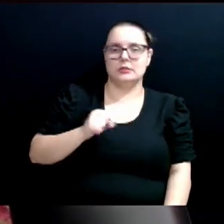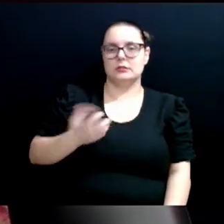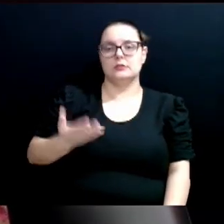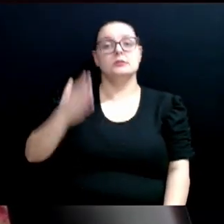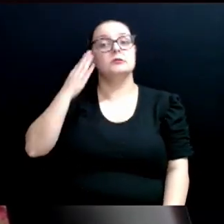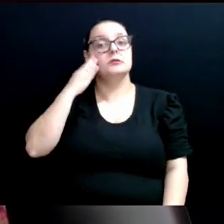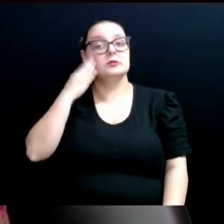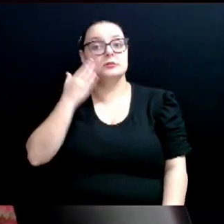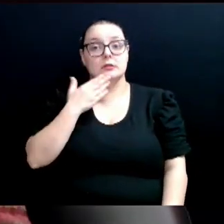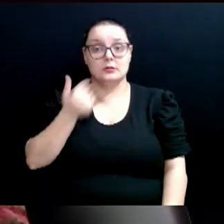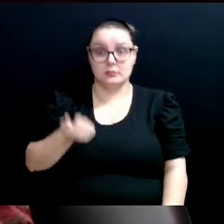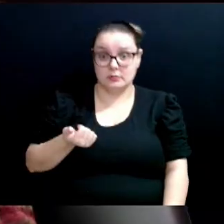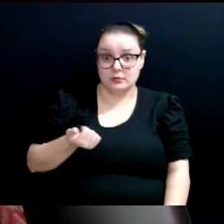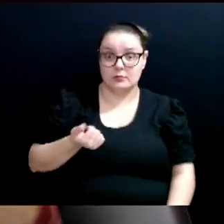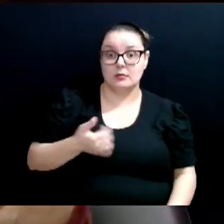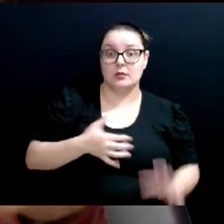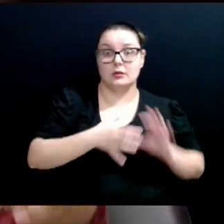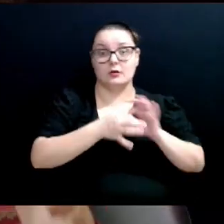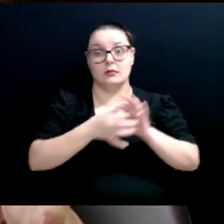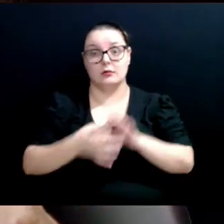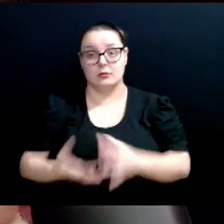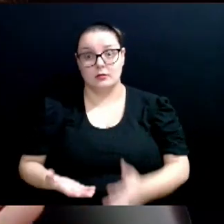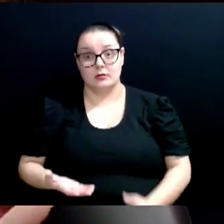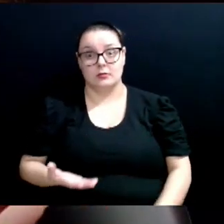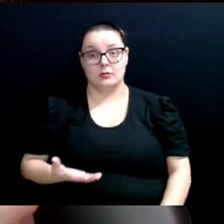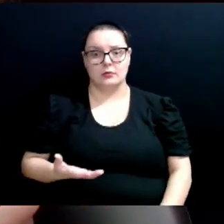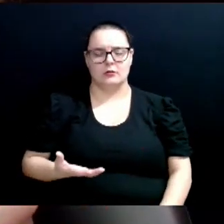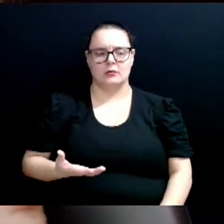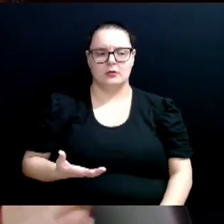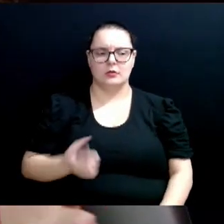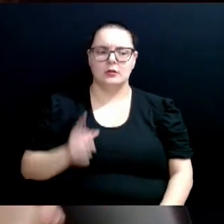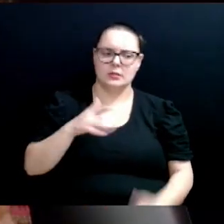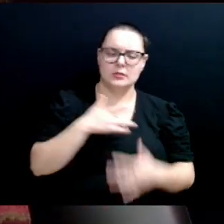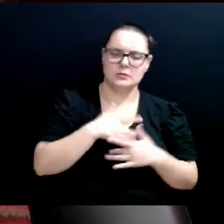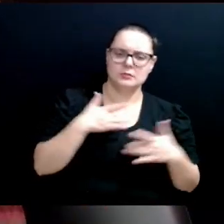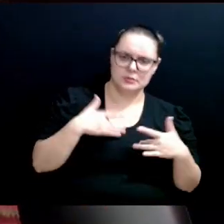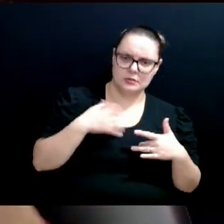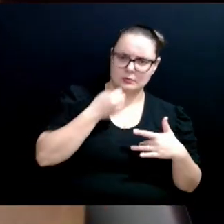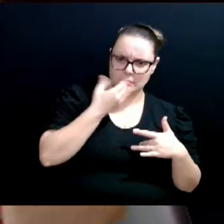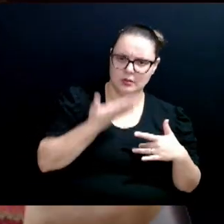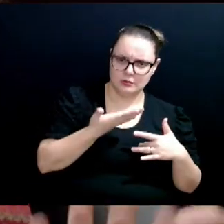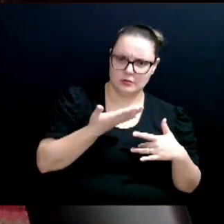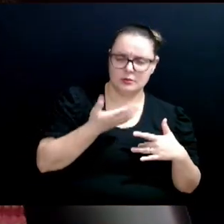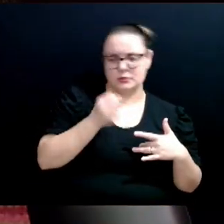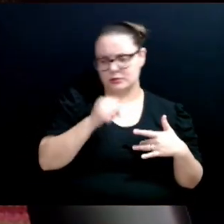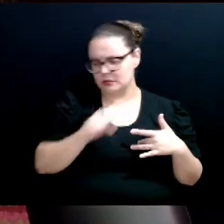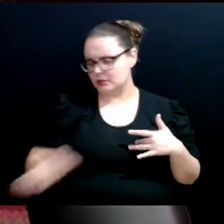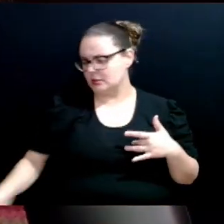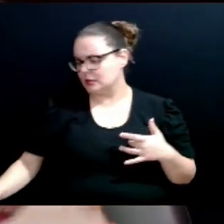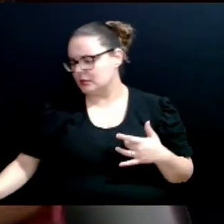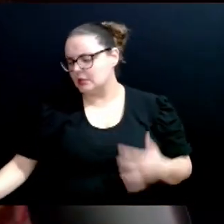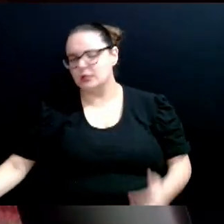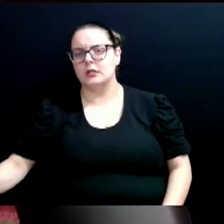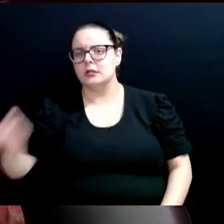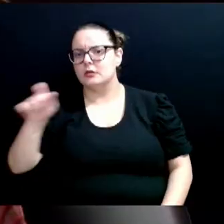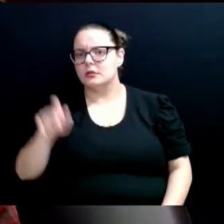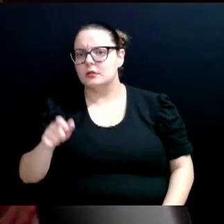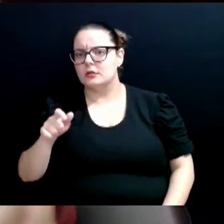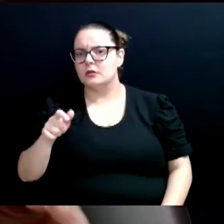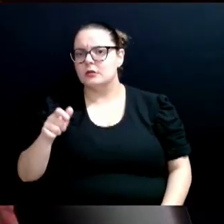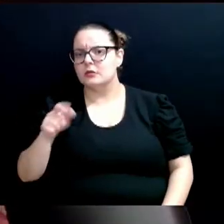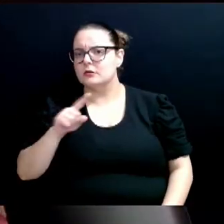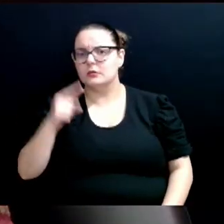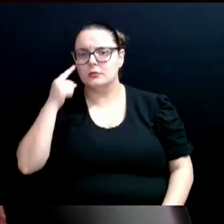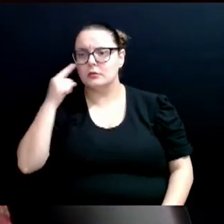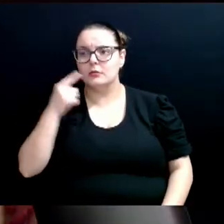esse contexto para, está sendo saudável? Sim. Então, será que essa pessoa não está pensando no melhor para mim? Ou não, essa